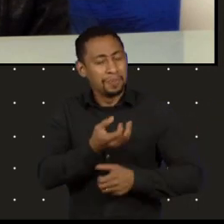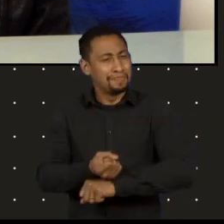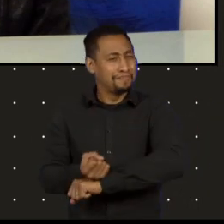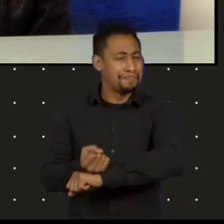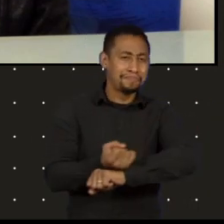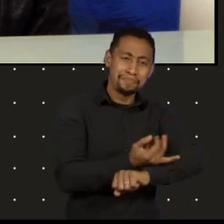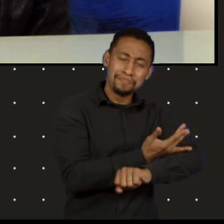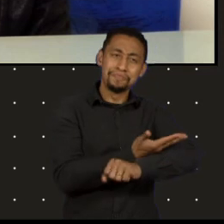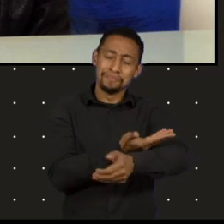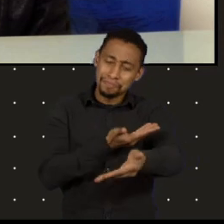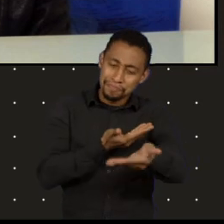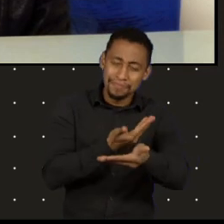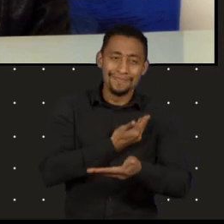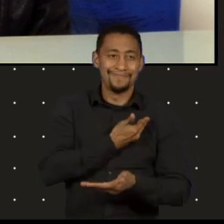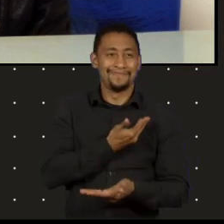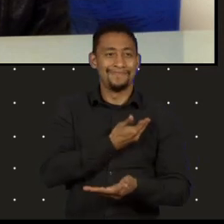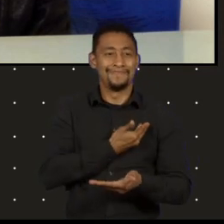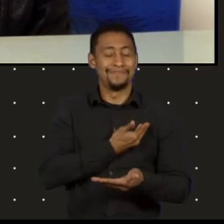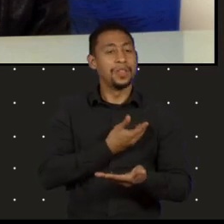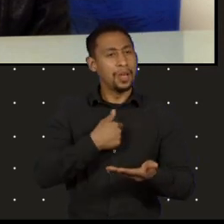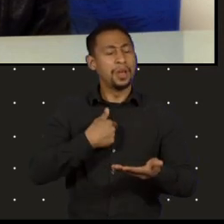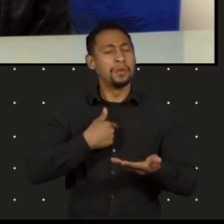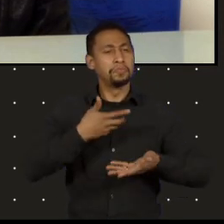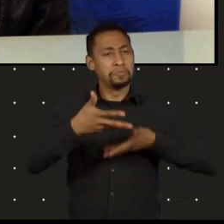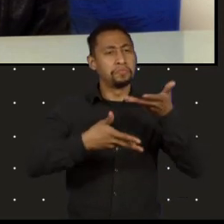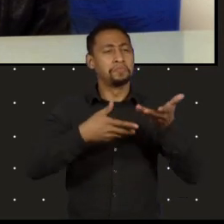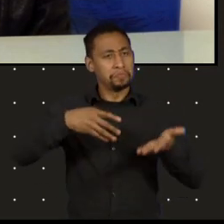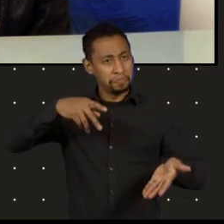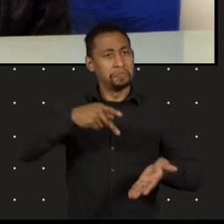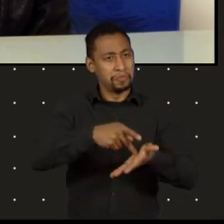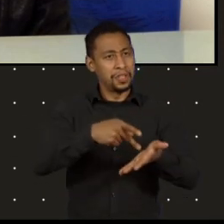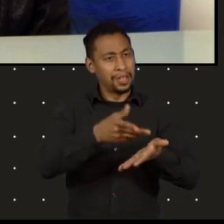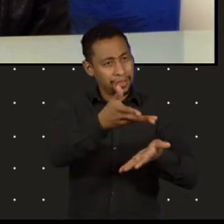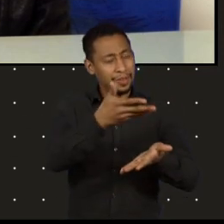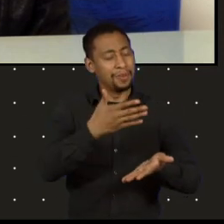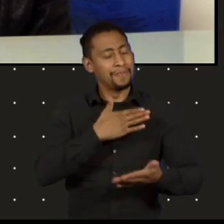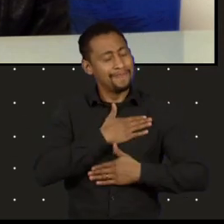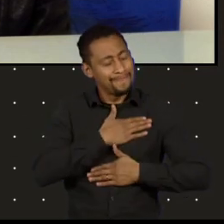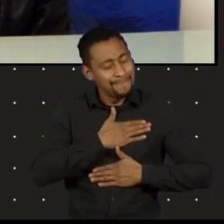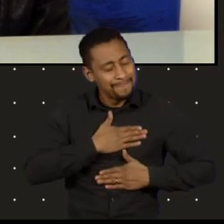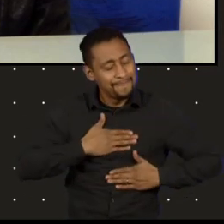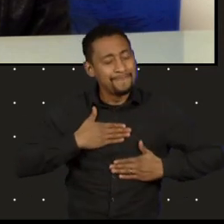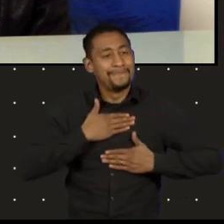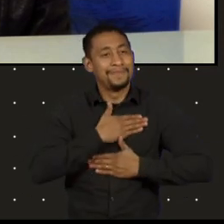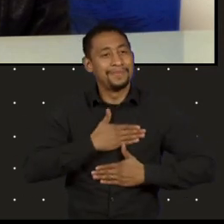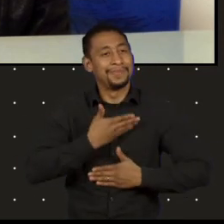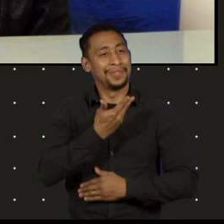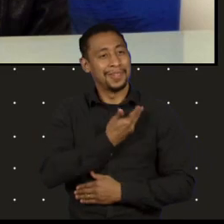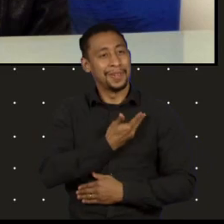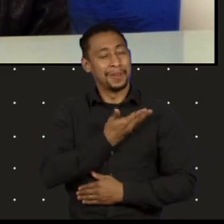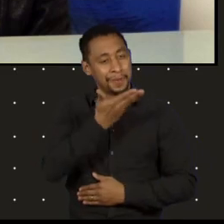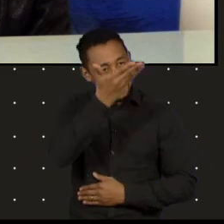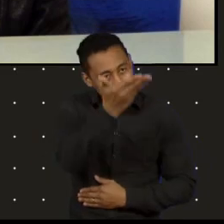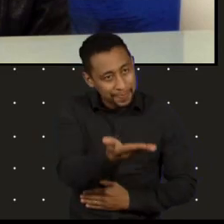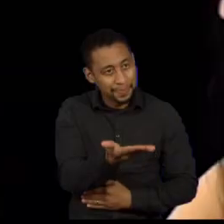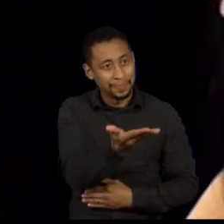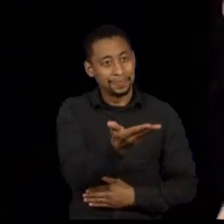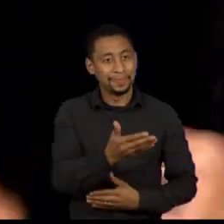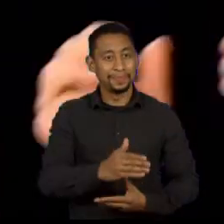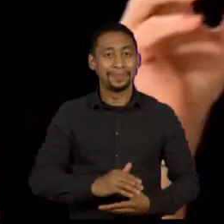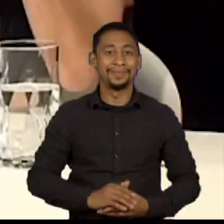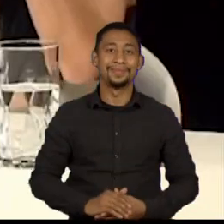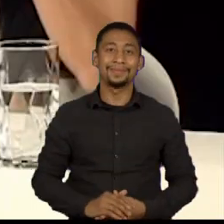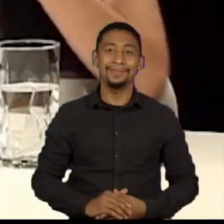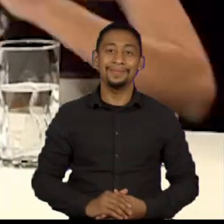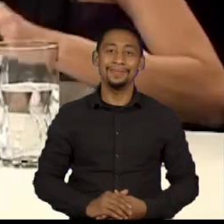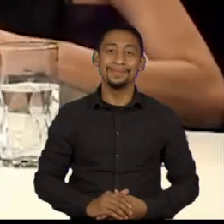consequente, que de boca cheia eu falo que eu tenho muito prazer de ser amigo da Beth Coelho. É